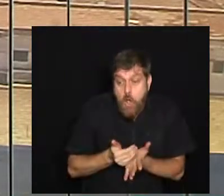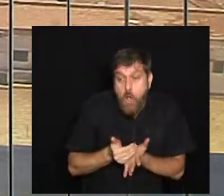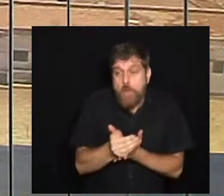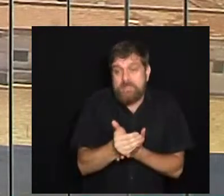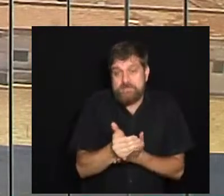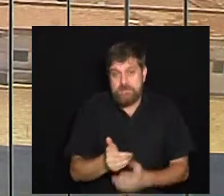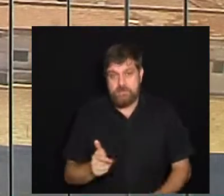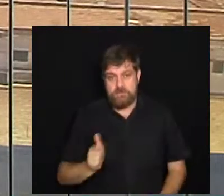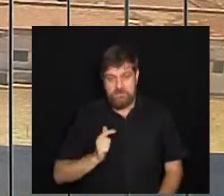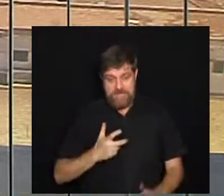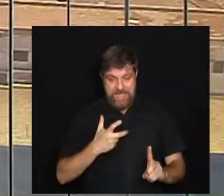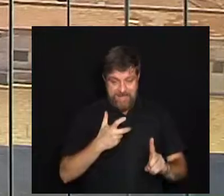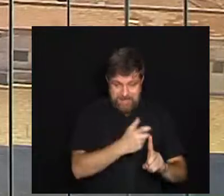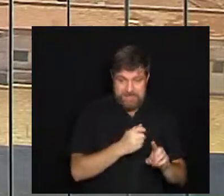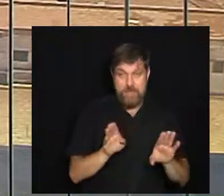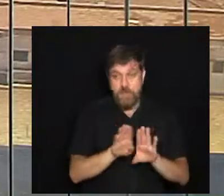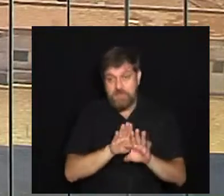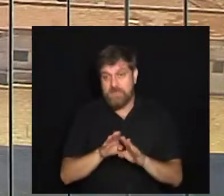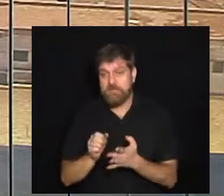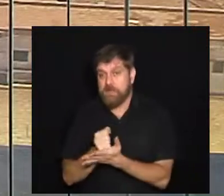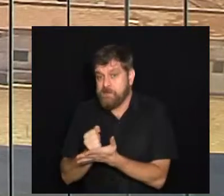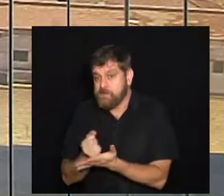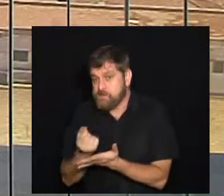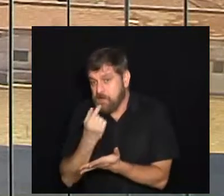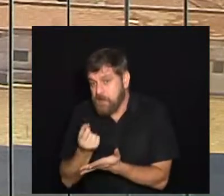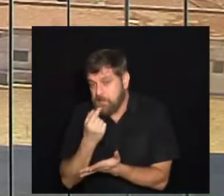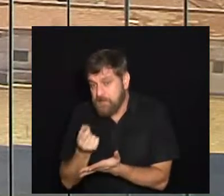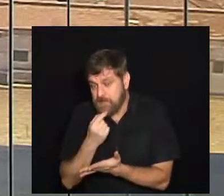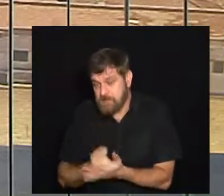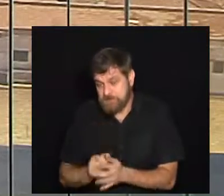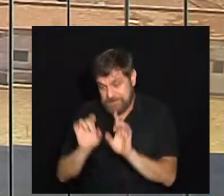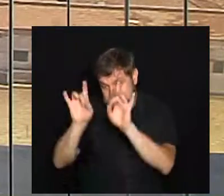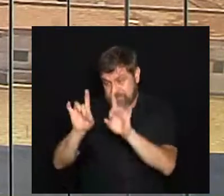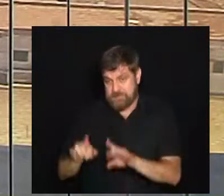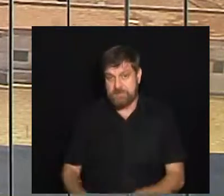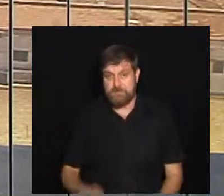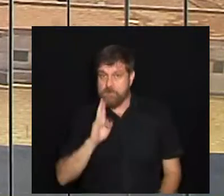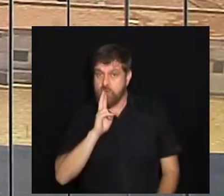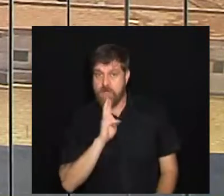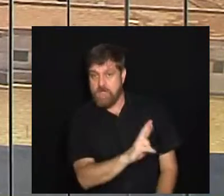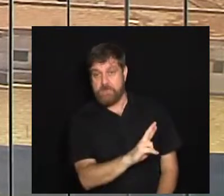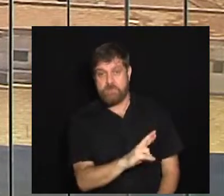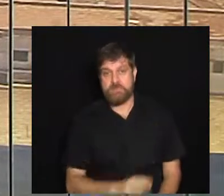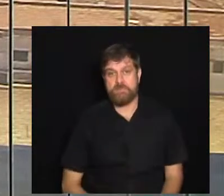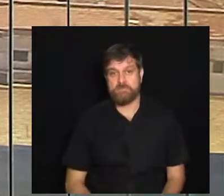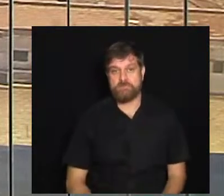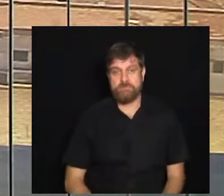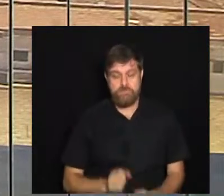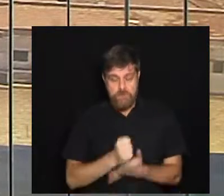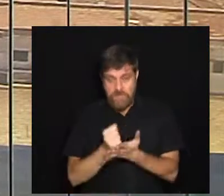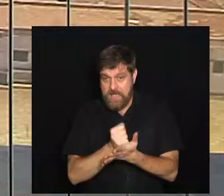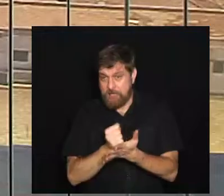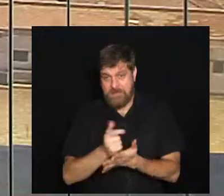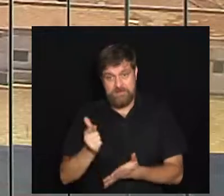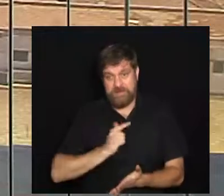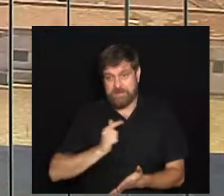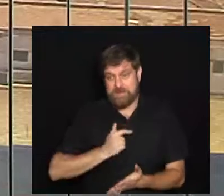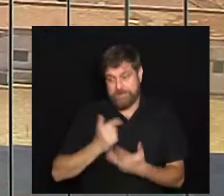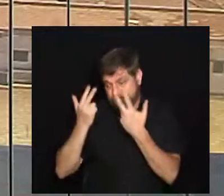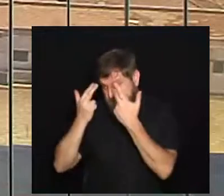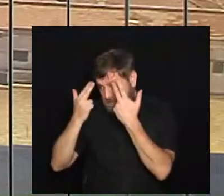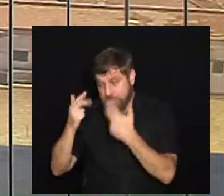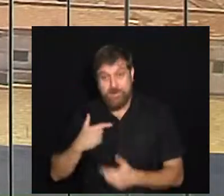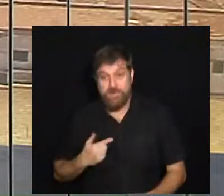conversando tanto no caso da vacina contra no caso do antiviral então respondendo ao nosso amigo aí é os remédios que a gente tem são esses